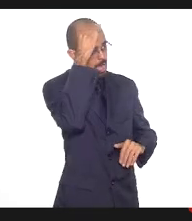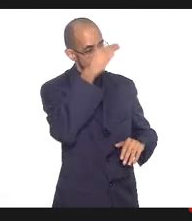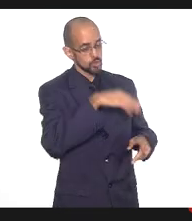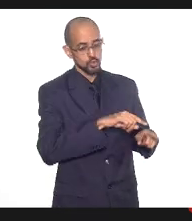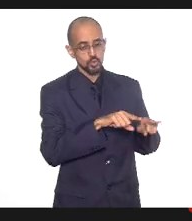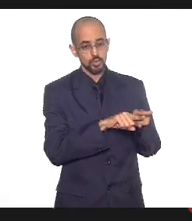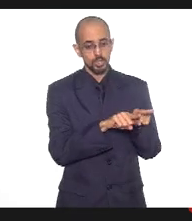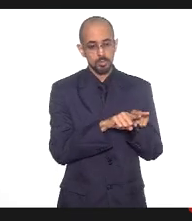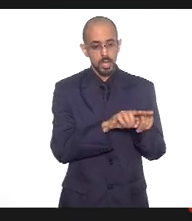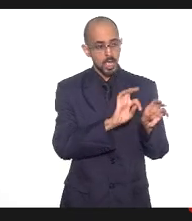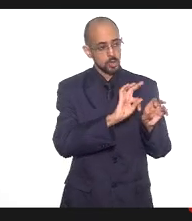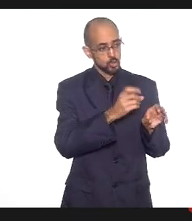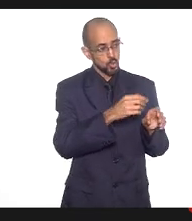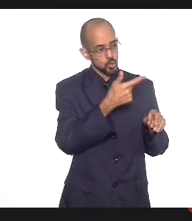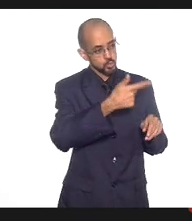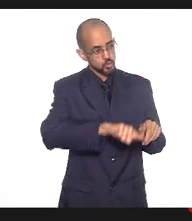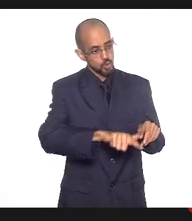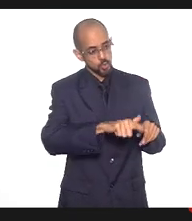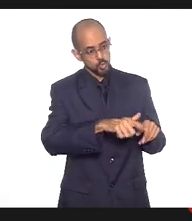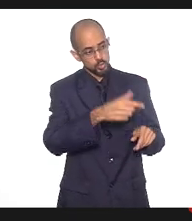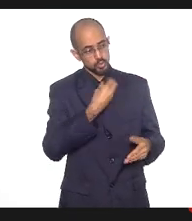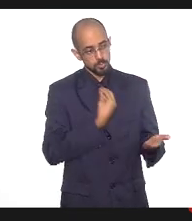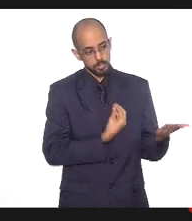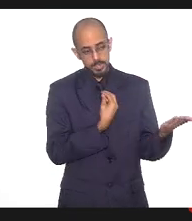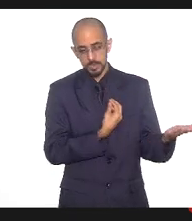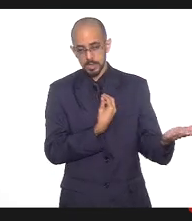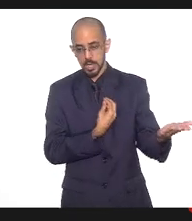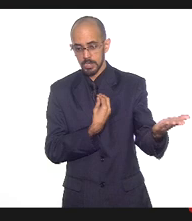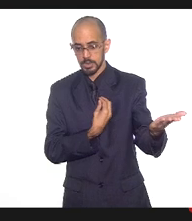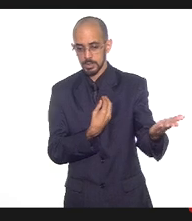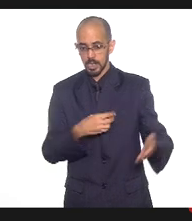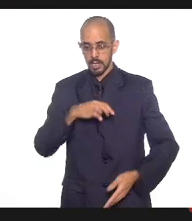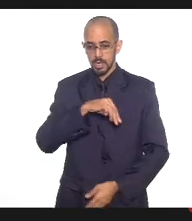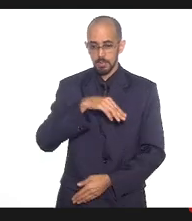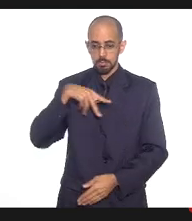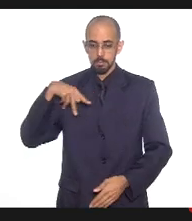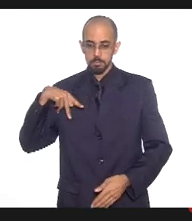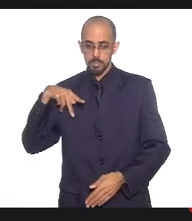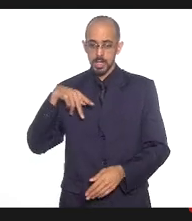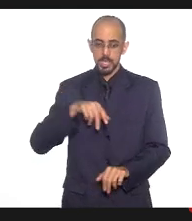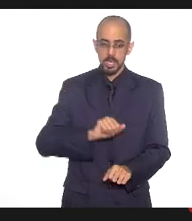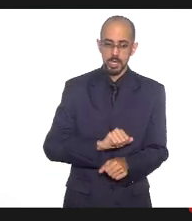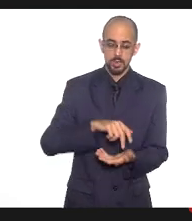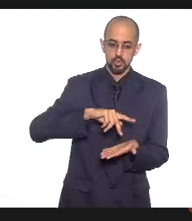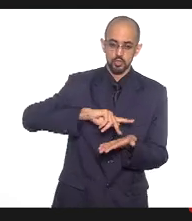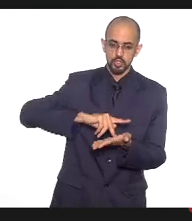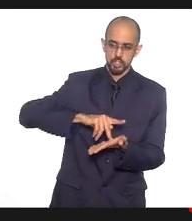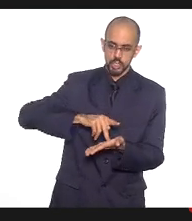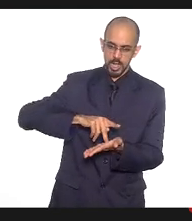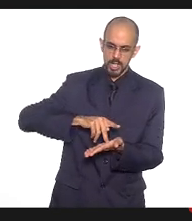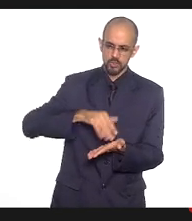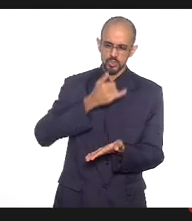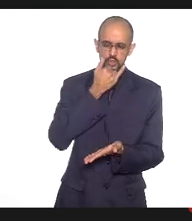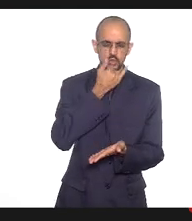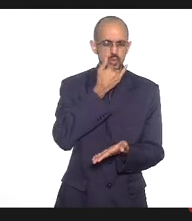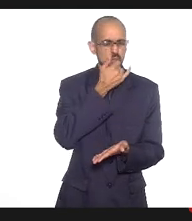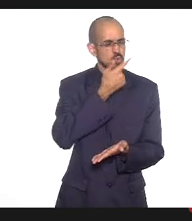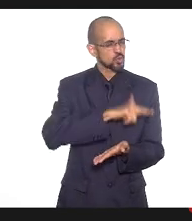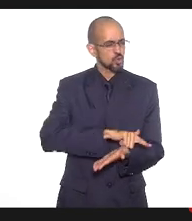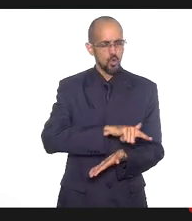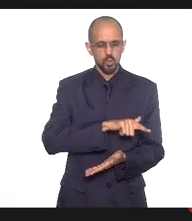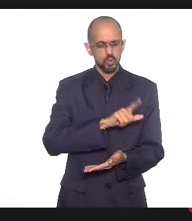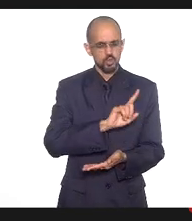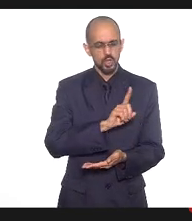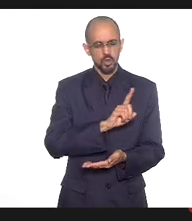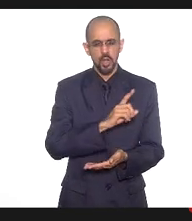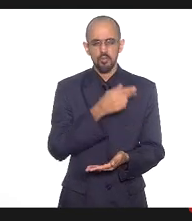de saudar todos os demais presentes aqui da Alerj, da ANP, da Cefaz, dos sindicatos, e peço desculpa aos demais que não nomeei, mas